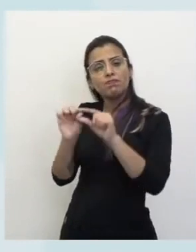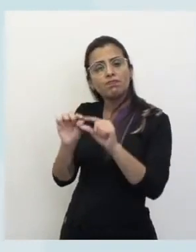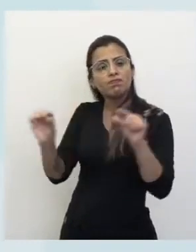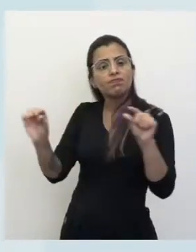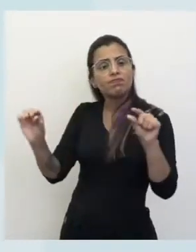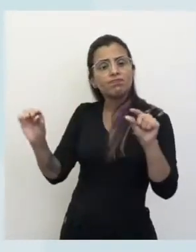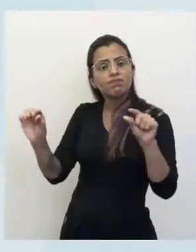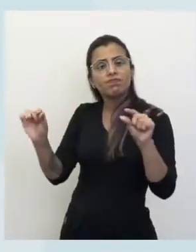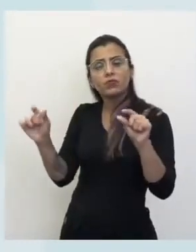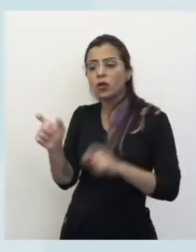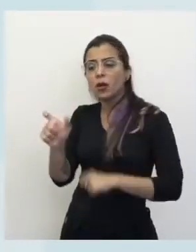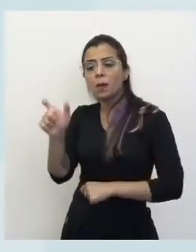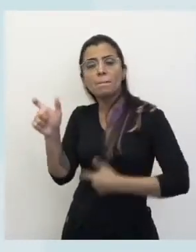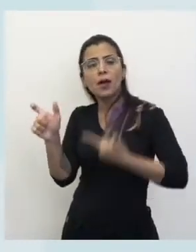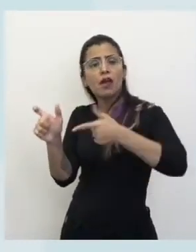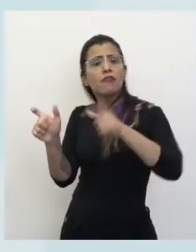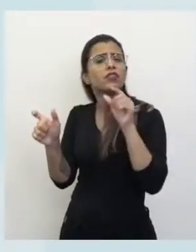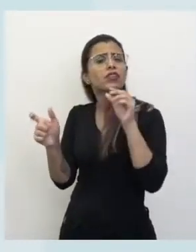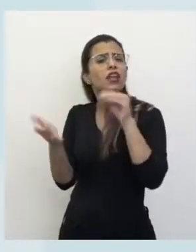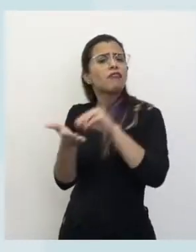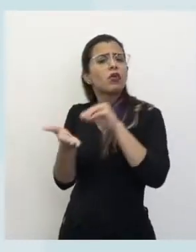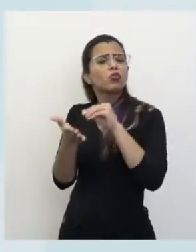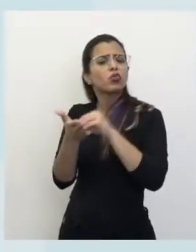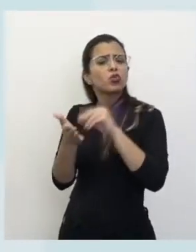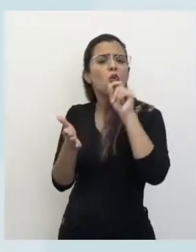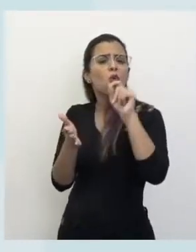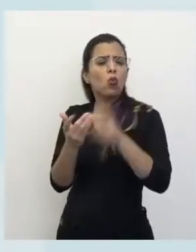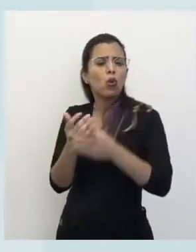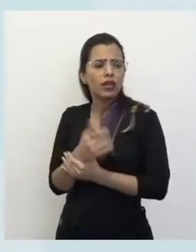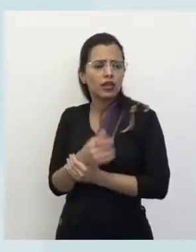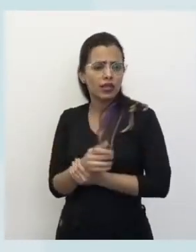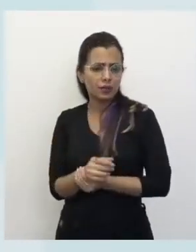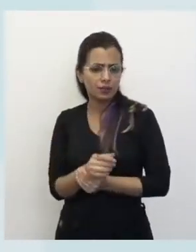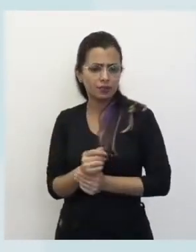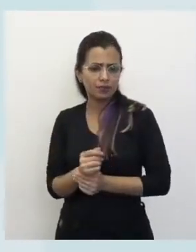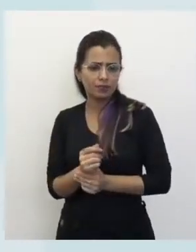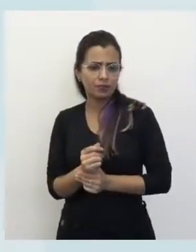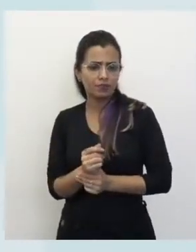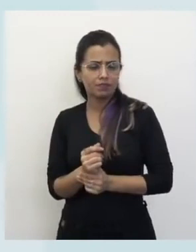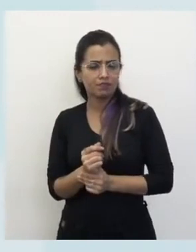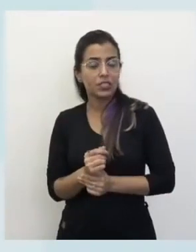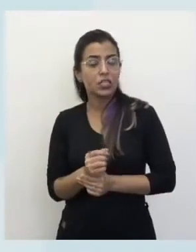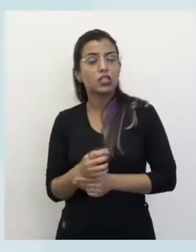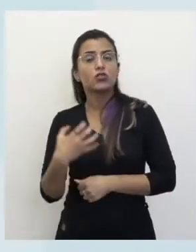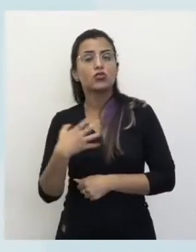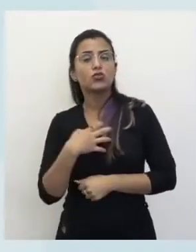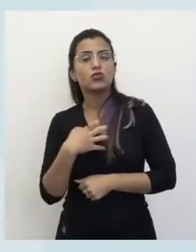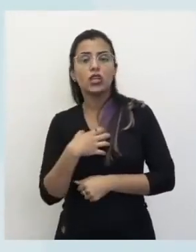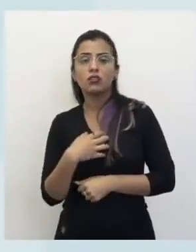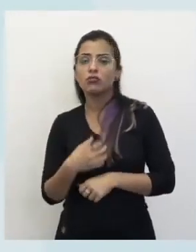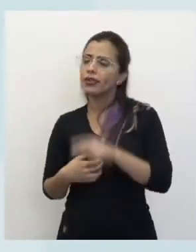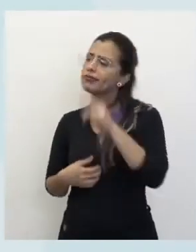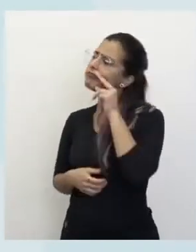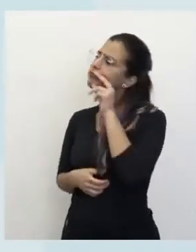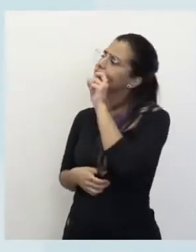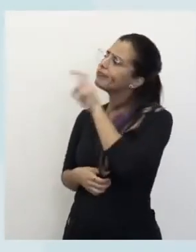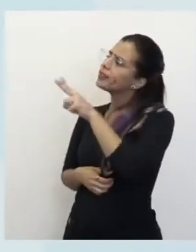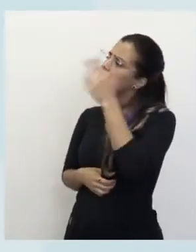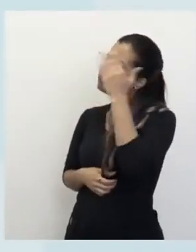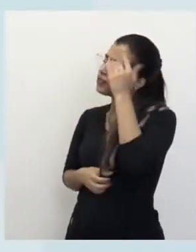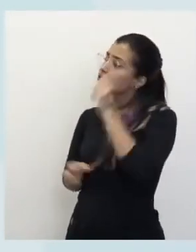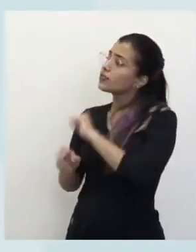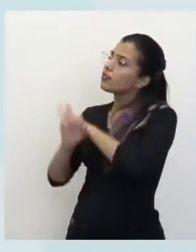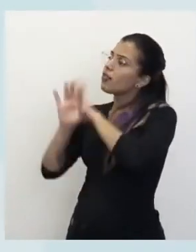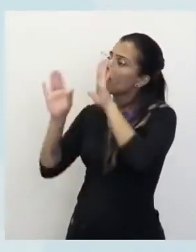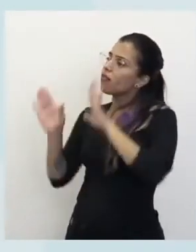então, com as palavrinhas que estão faltando, como é que ficaria de uma forma que eu conseguisse ter um entendimento melhor,